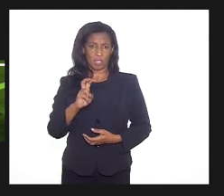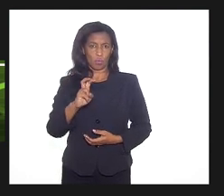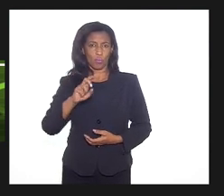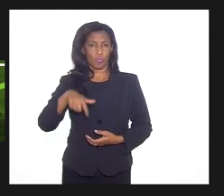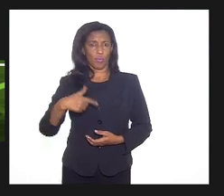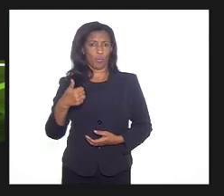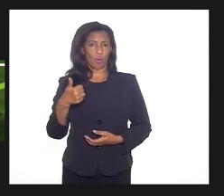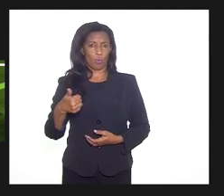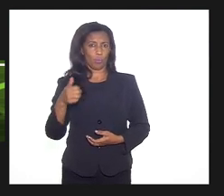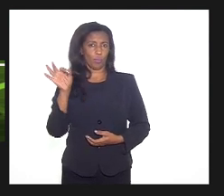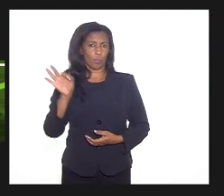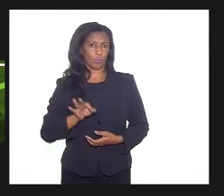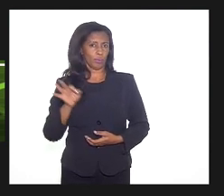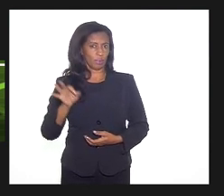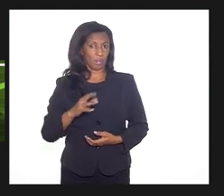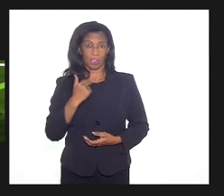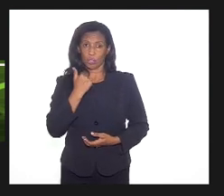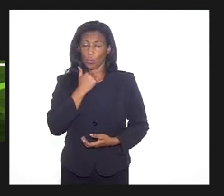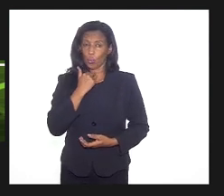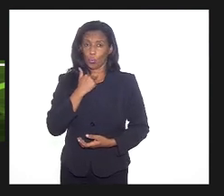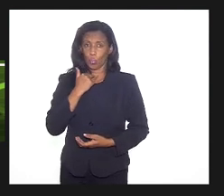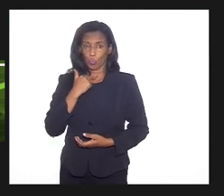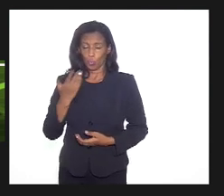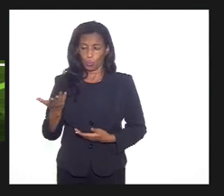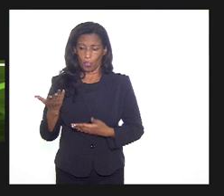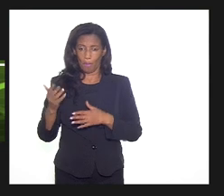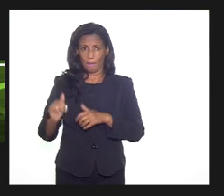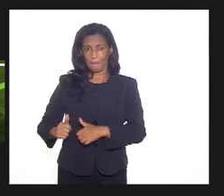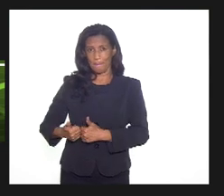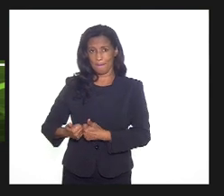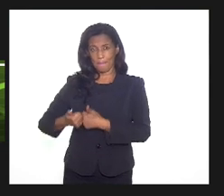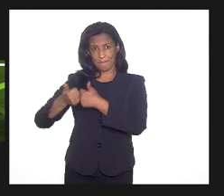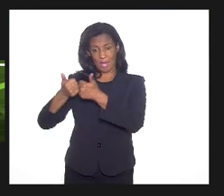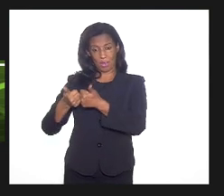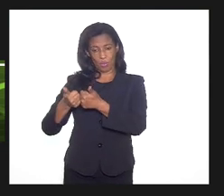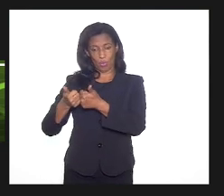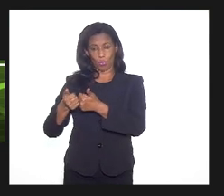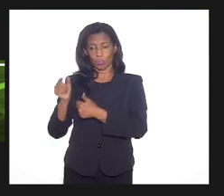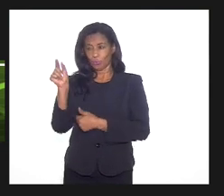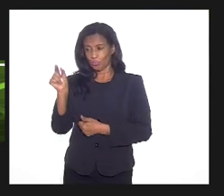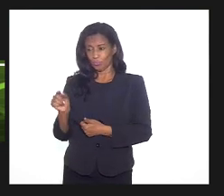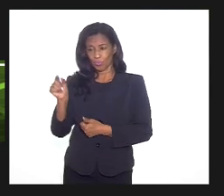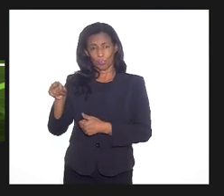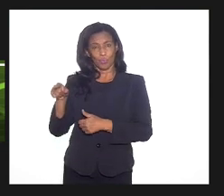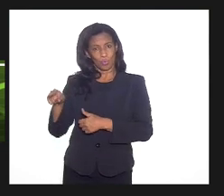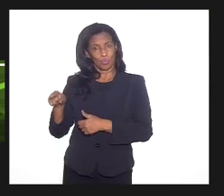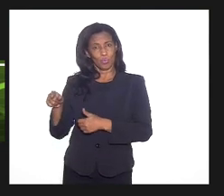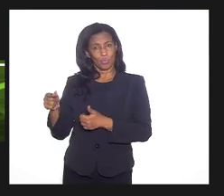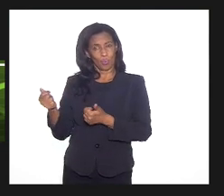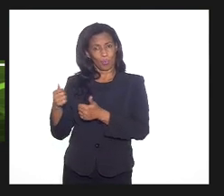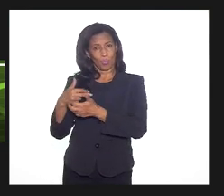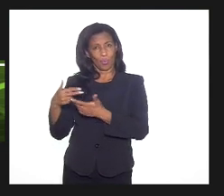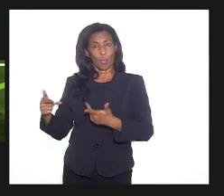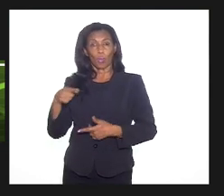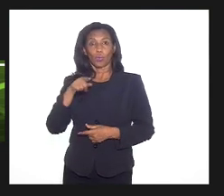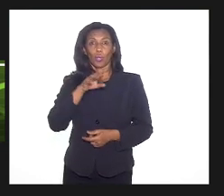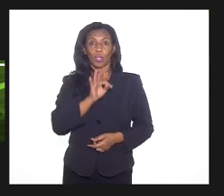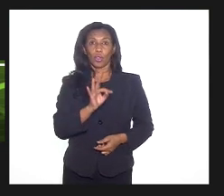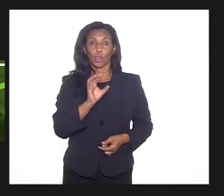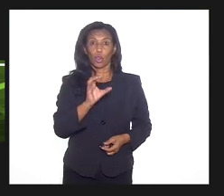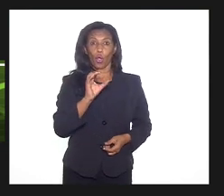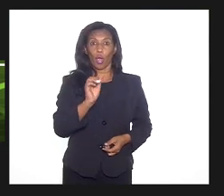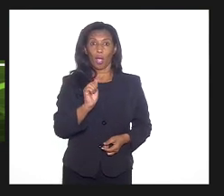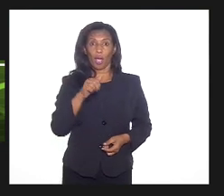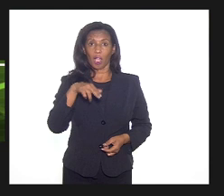5,1%. A gente só não foi melhor sob esse prisma, né? Sob esse aspecto, do que Tocantins e